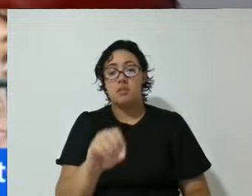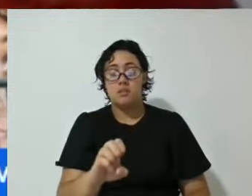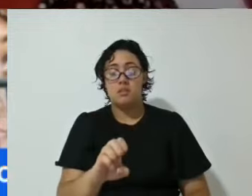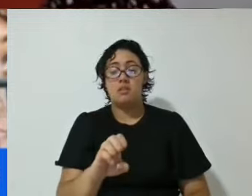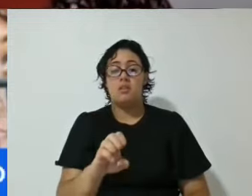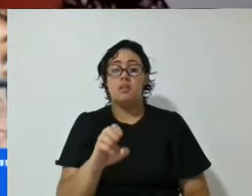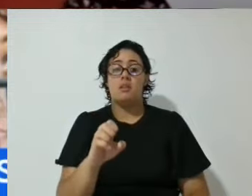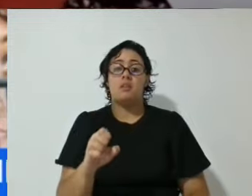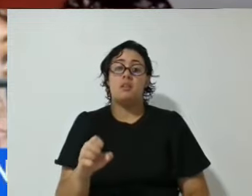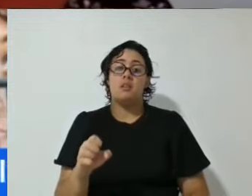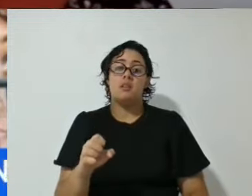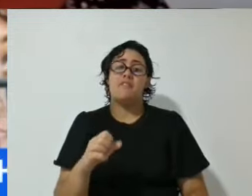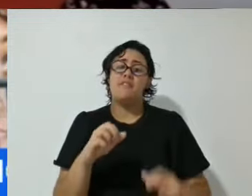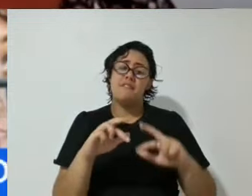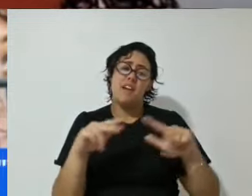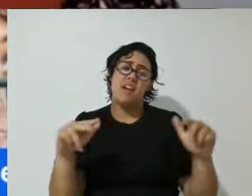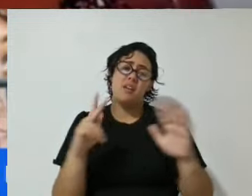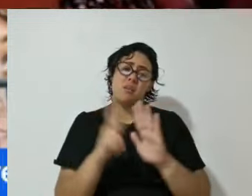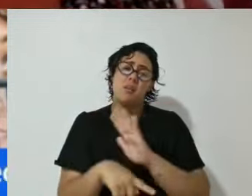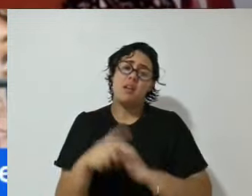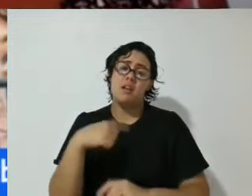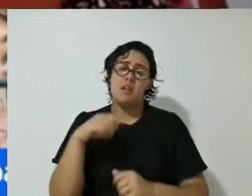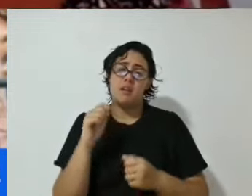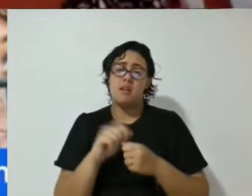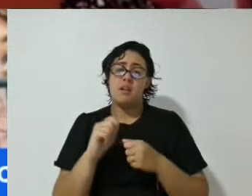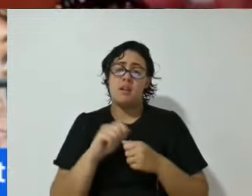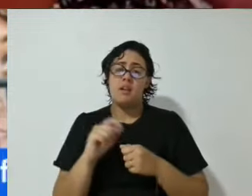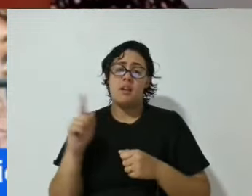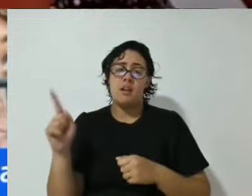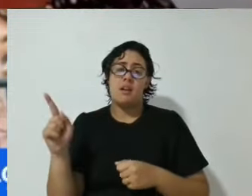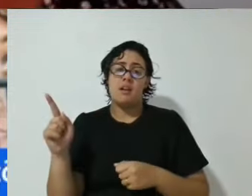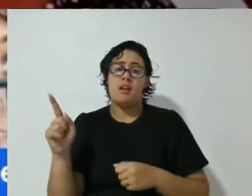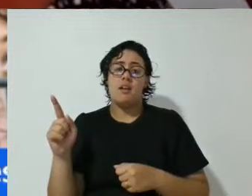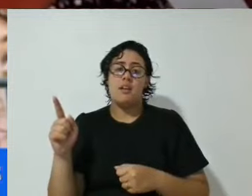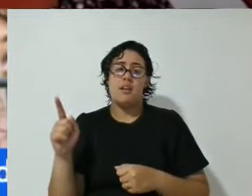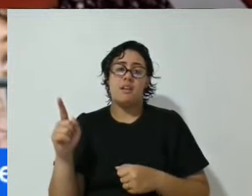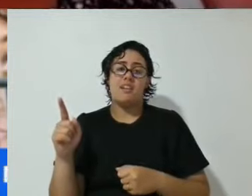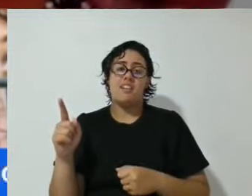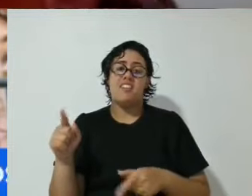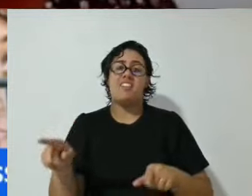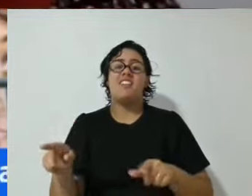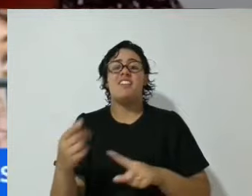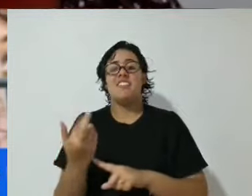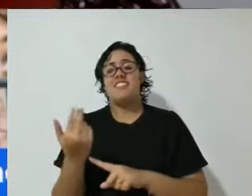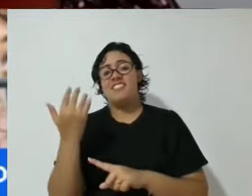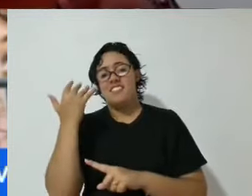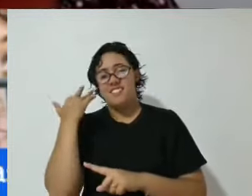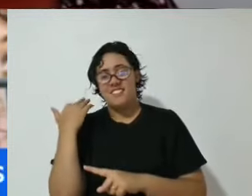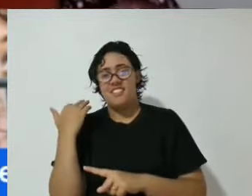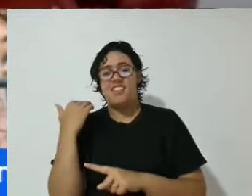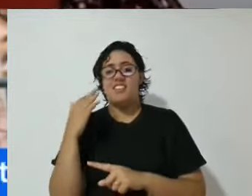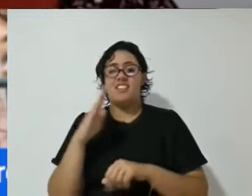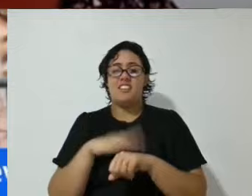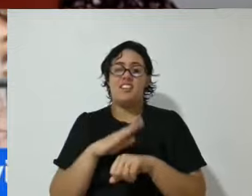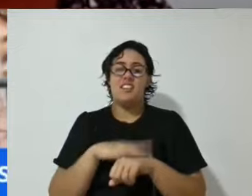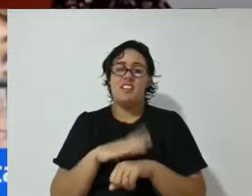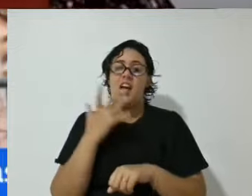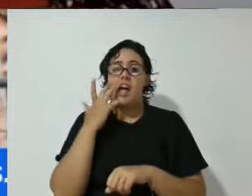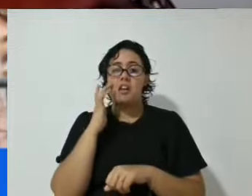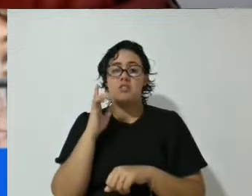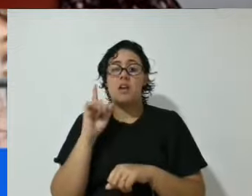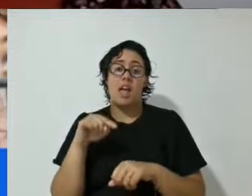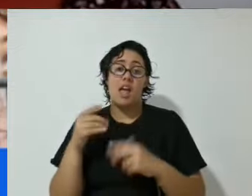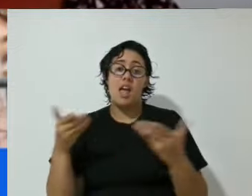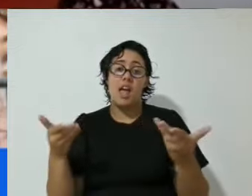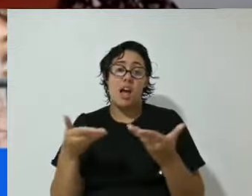em vários projetos que a gente tem feito, e ela está lá ainda naquele tempo mesmo, nesse tempo, que eu acho que é o tempo presente, não